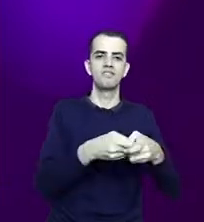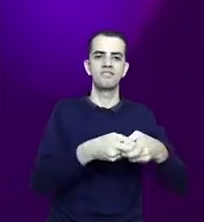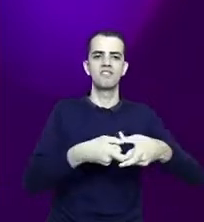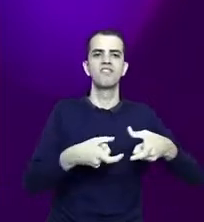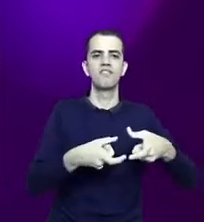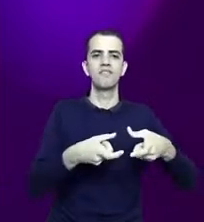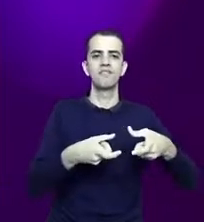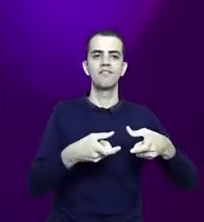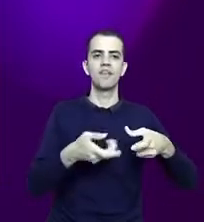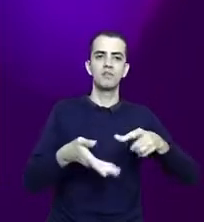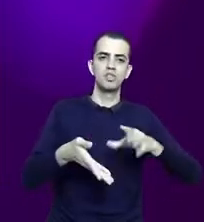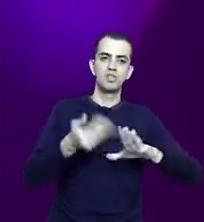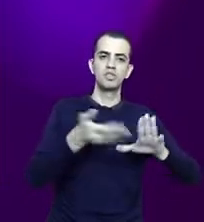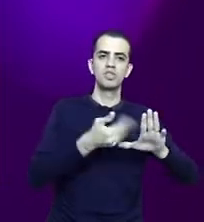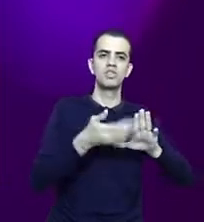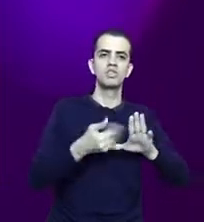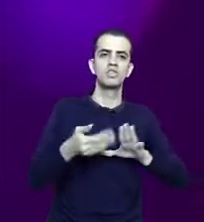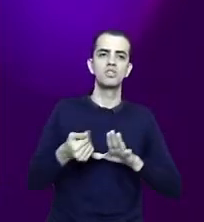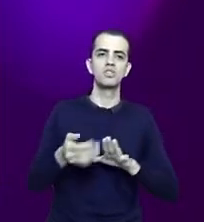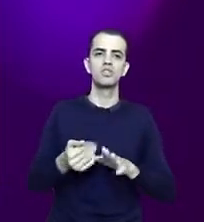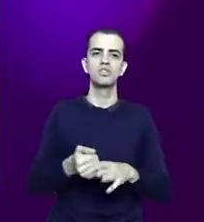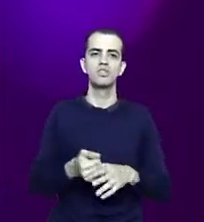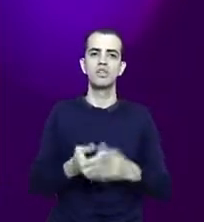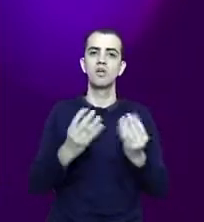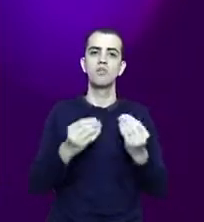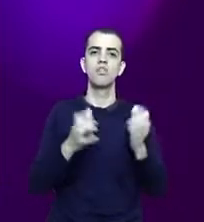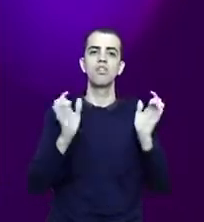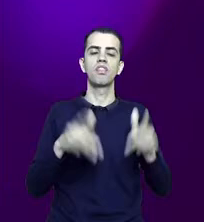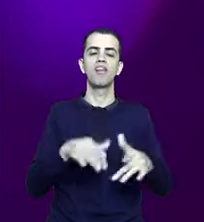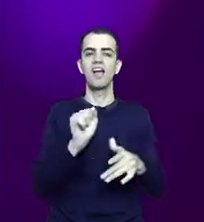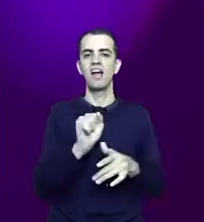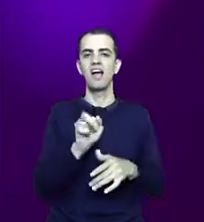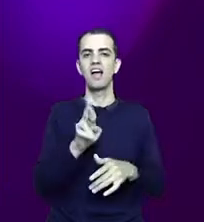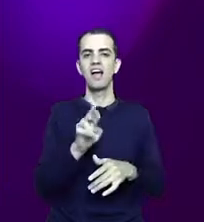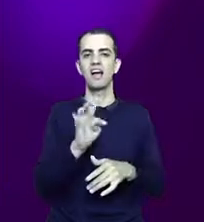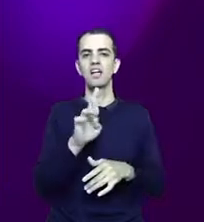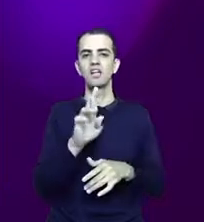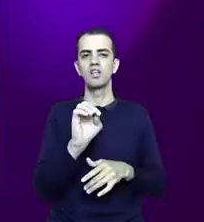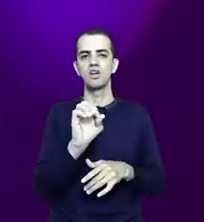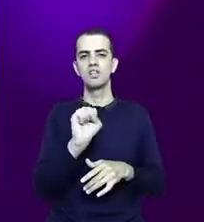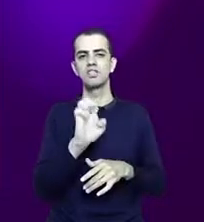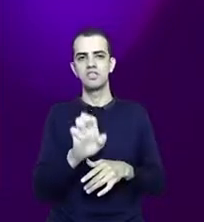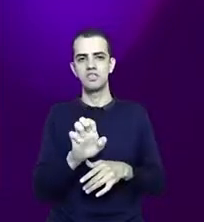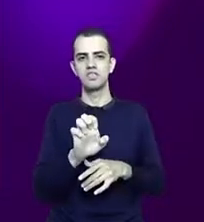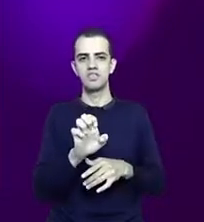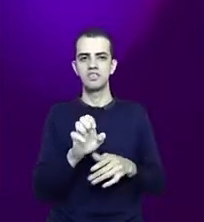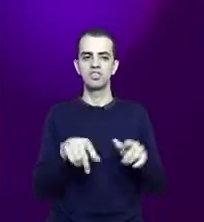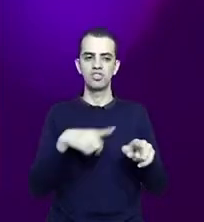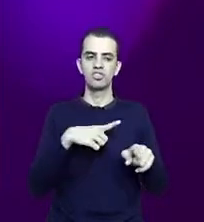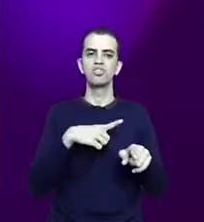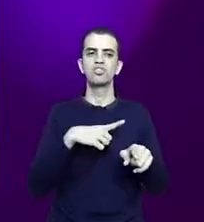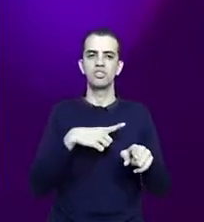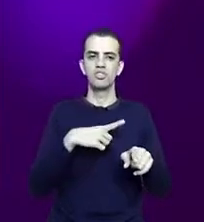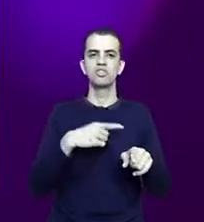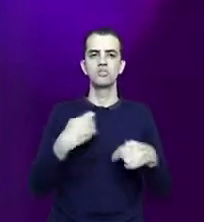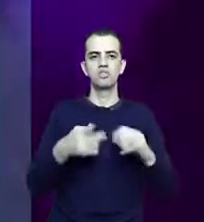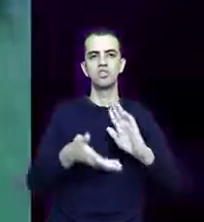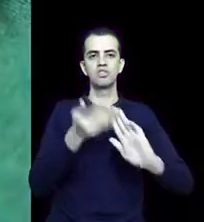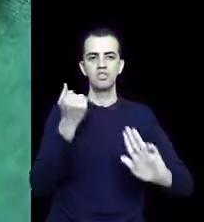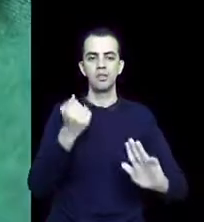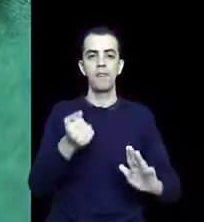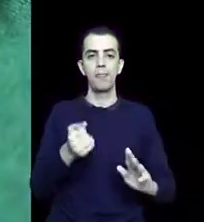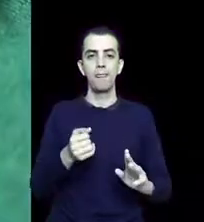na verdade, não é muito só uma artrose, né? Existe um tecido interposto ali. E até a gente